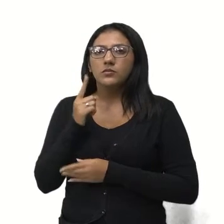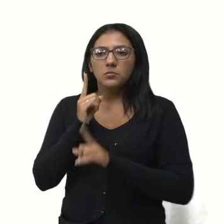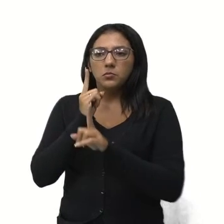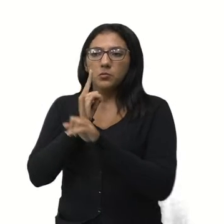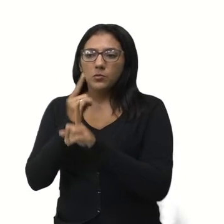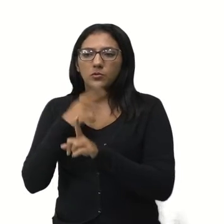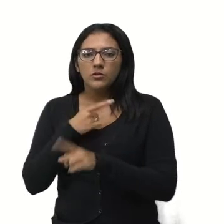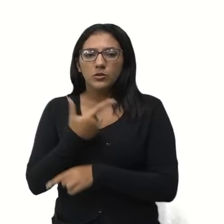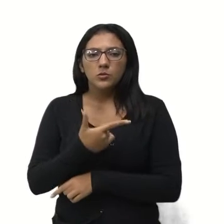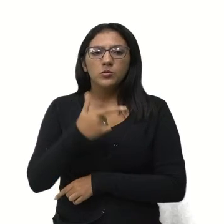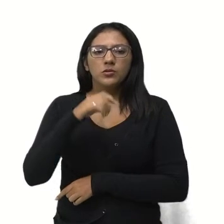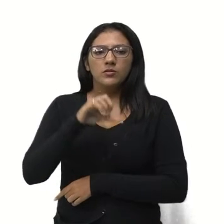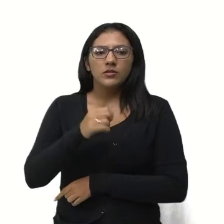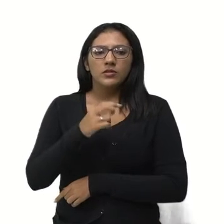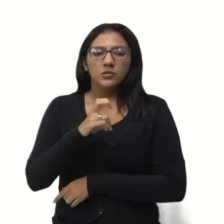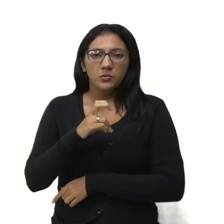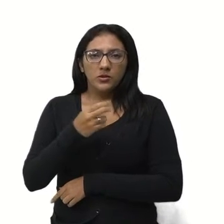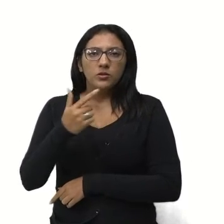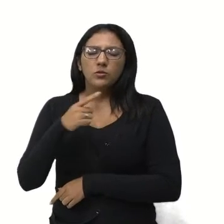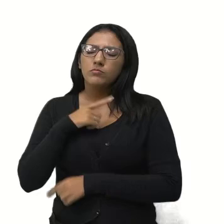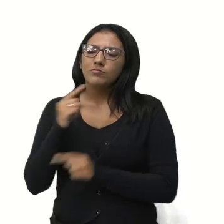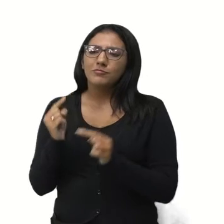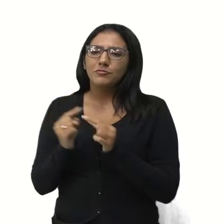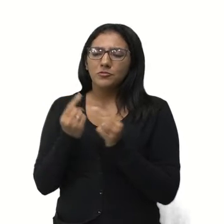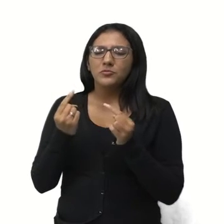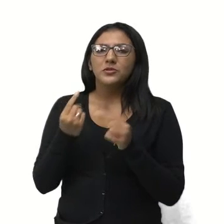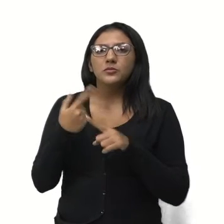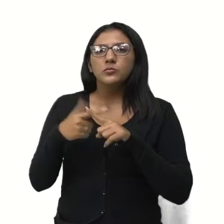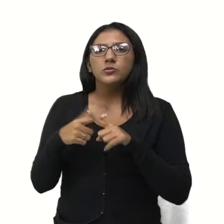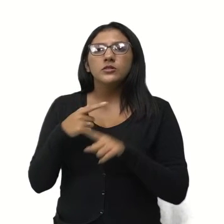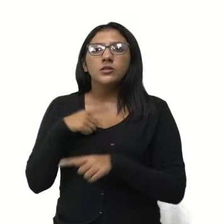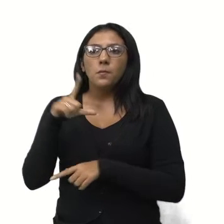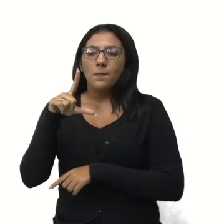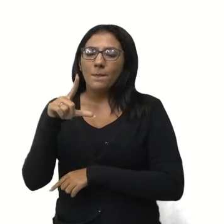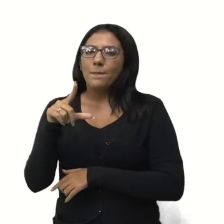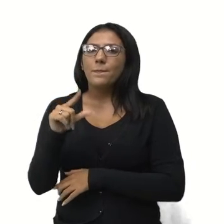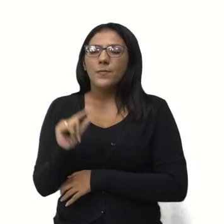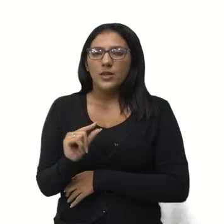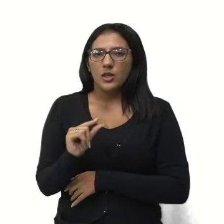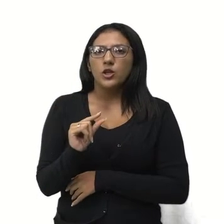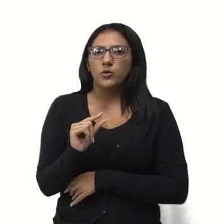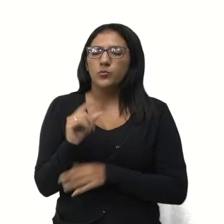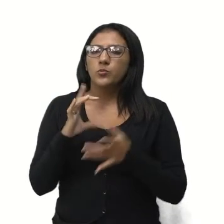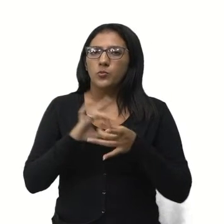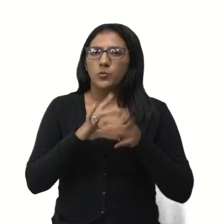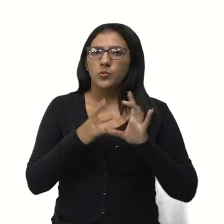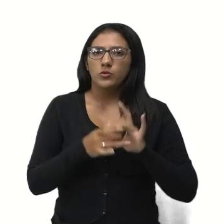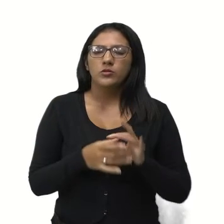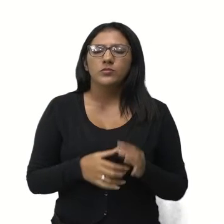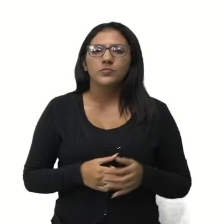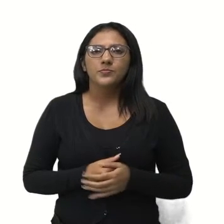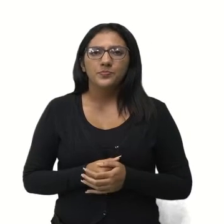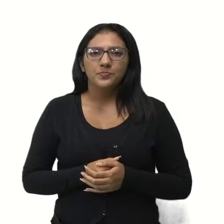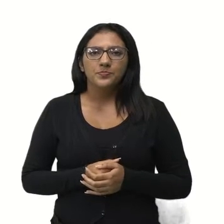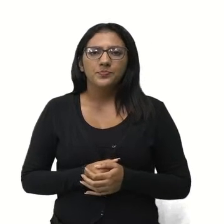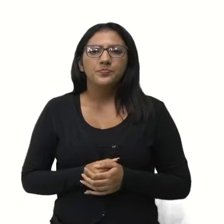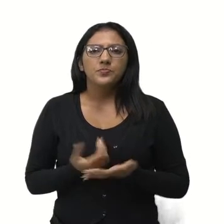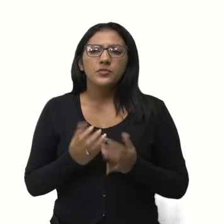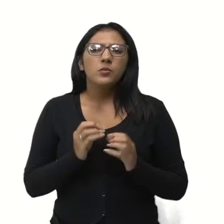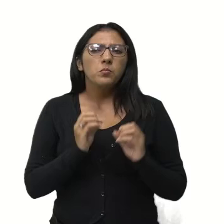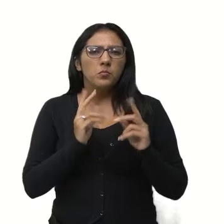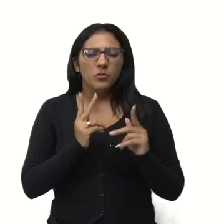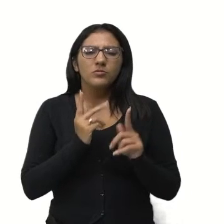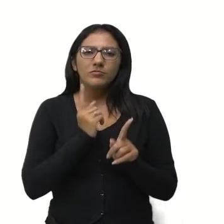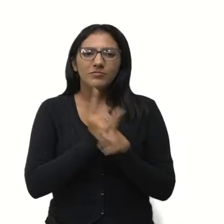resultado que é menor, beleza, está super coerente com o nosso contexto, né? Então, ok,